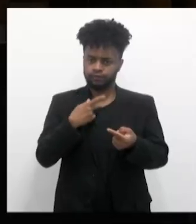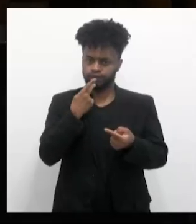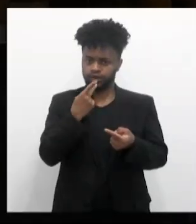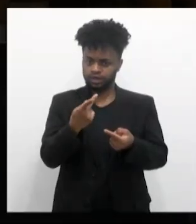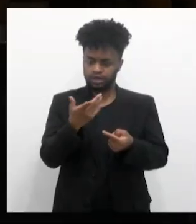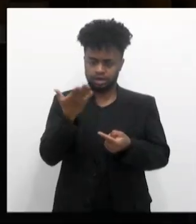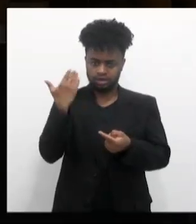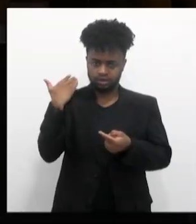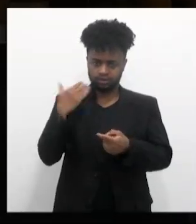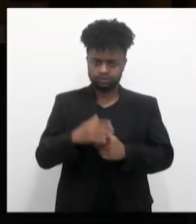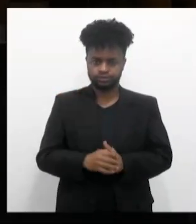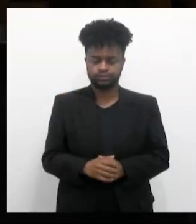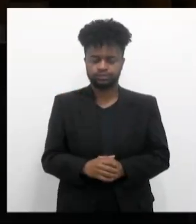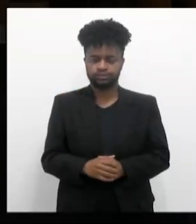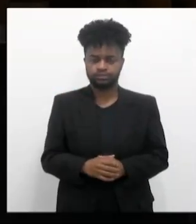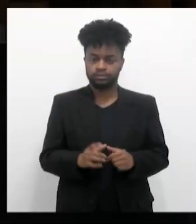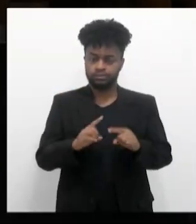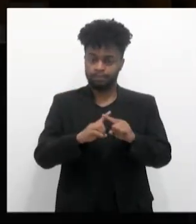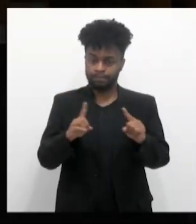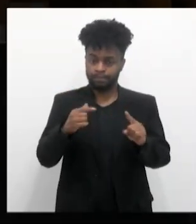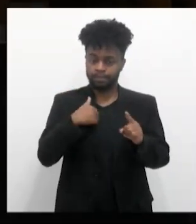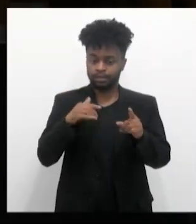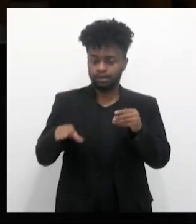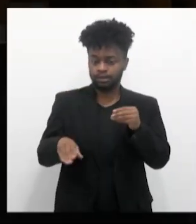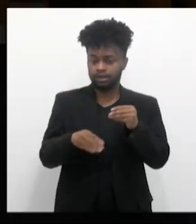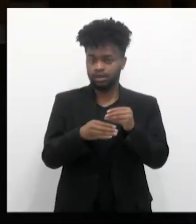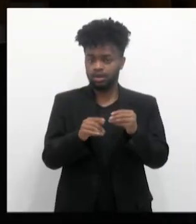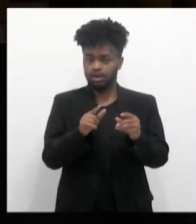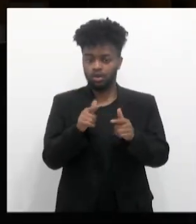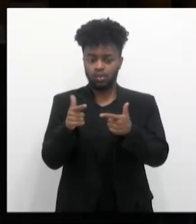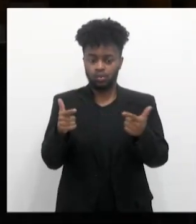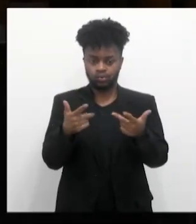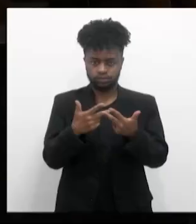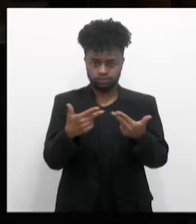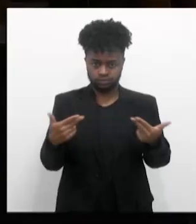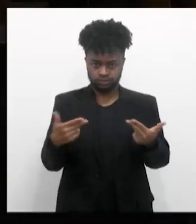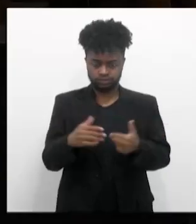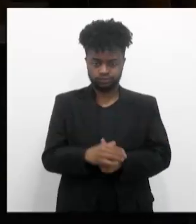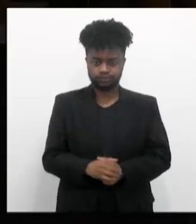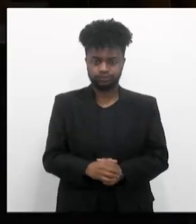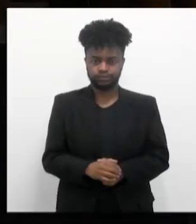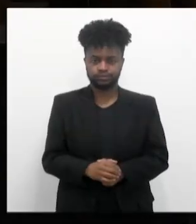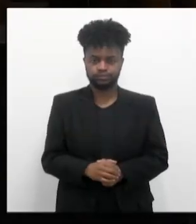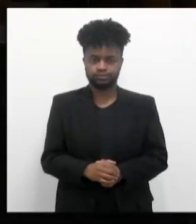pronunciado, mas acrescentando outros ingredientes.